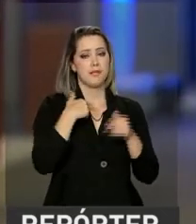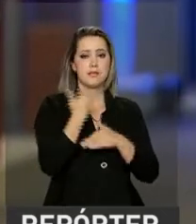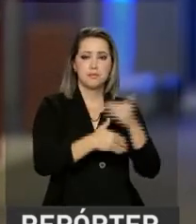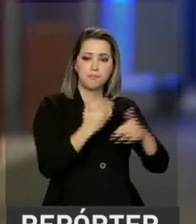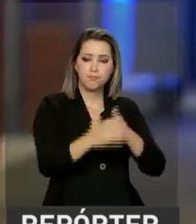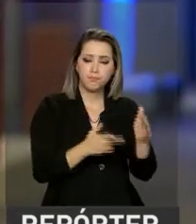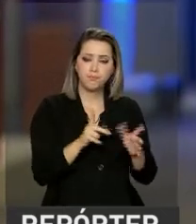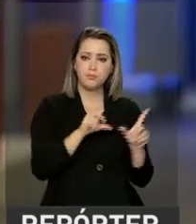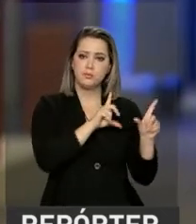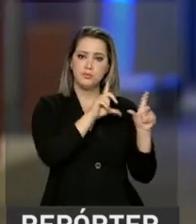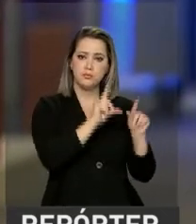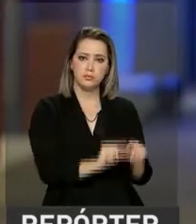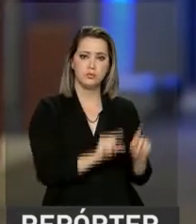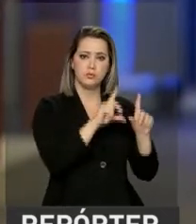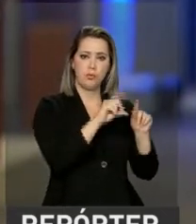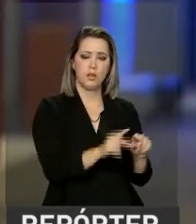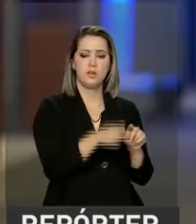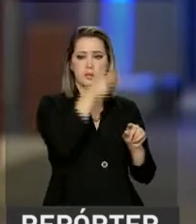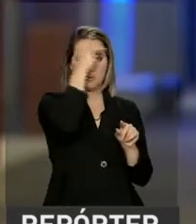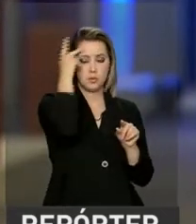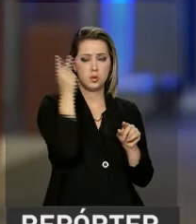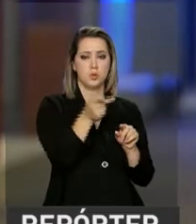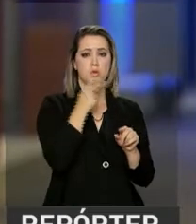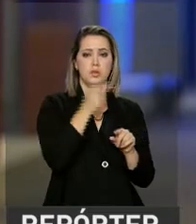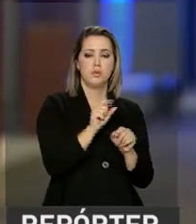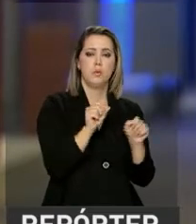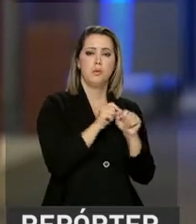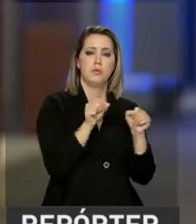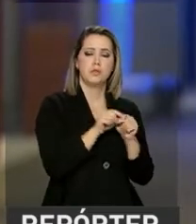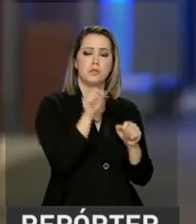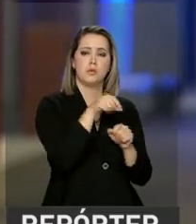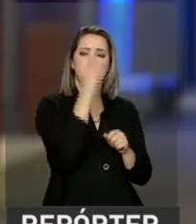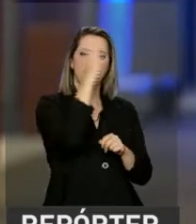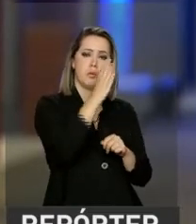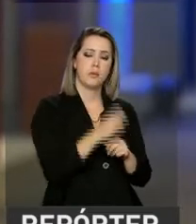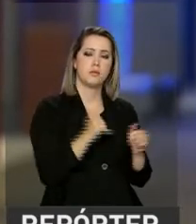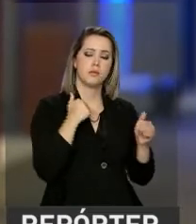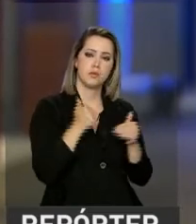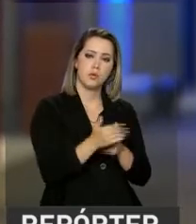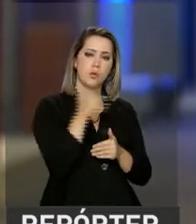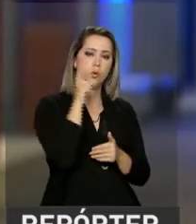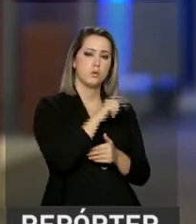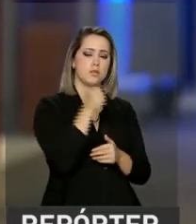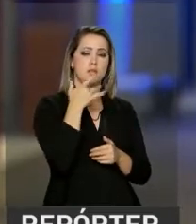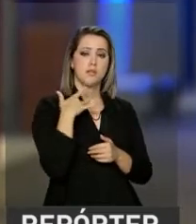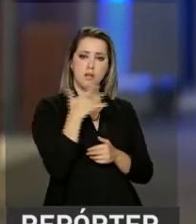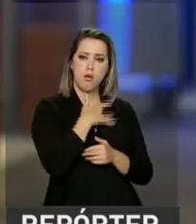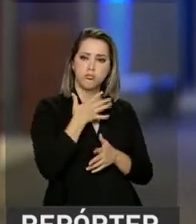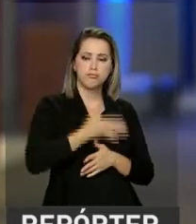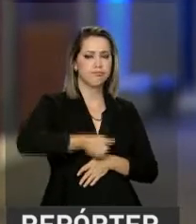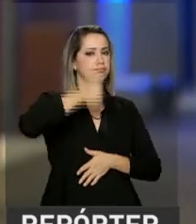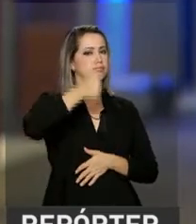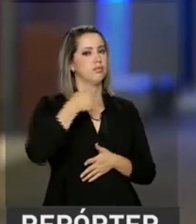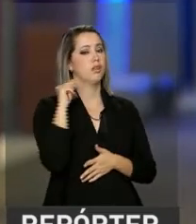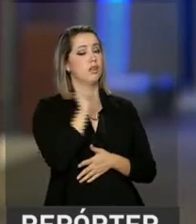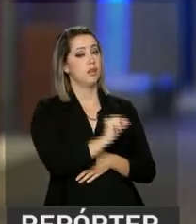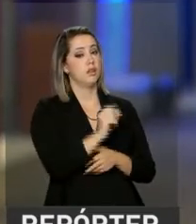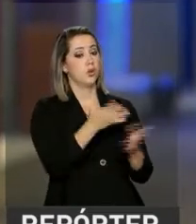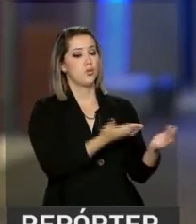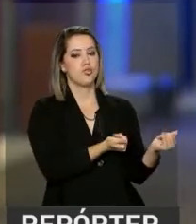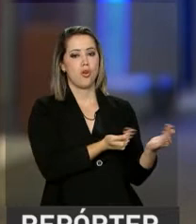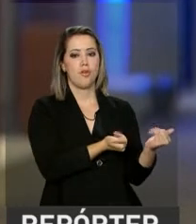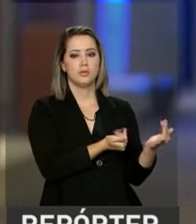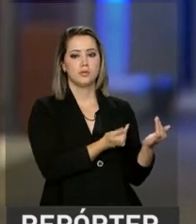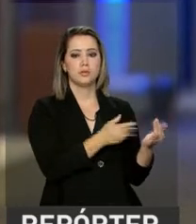mais, reduzir o número de fumantes, fazer com que o Brasil seja cada vez mais saudável e que, especialmente os